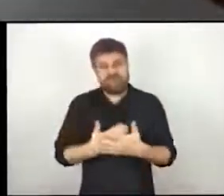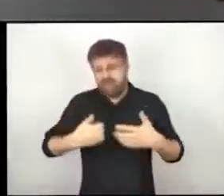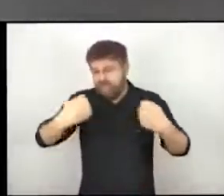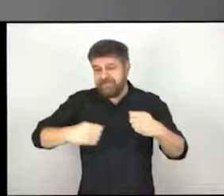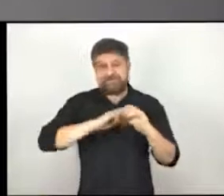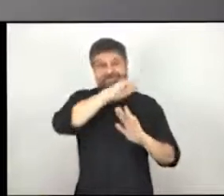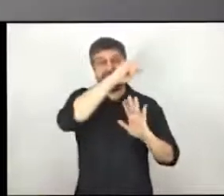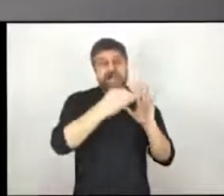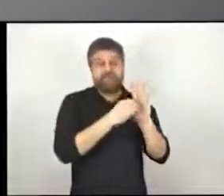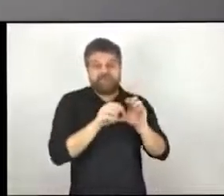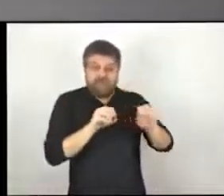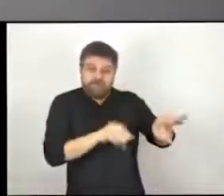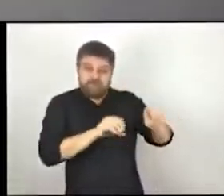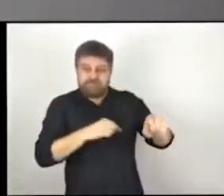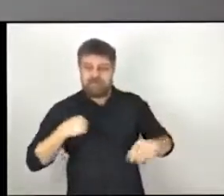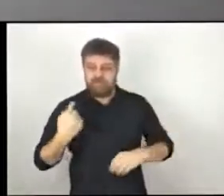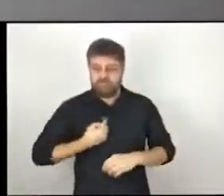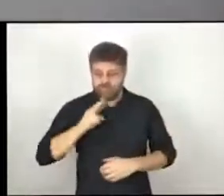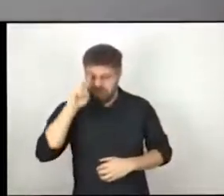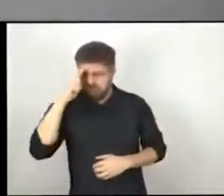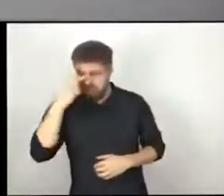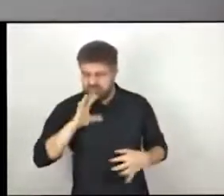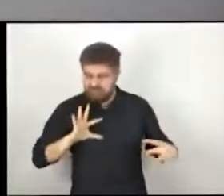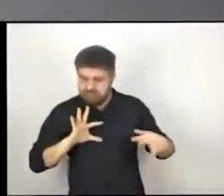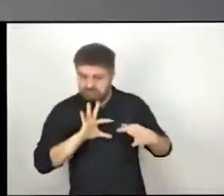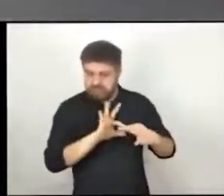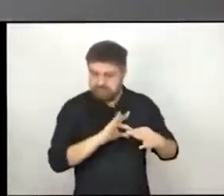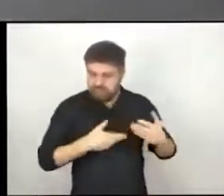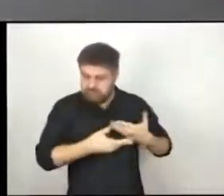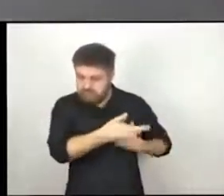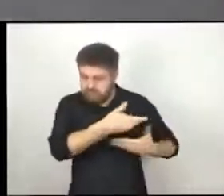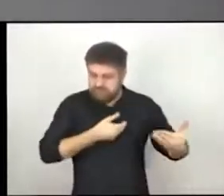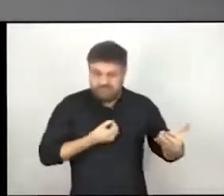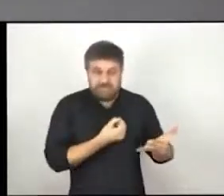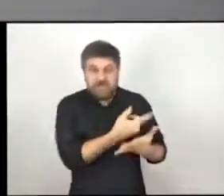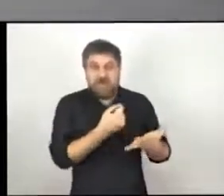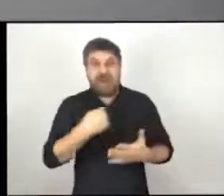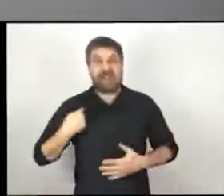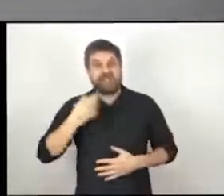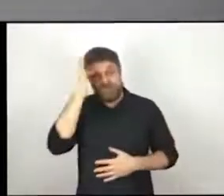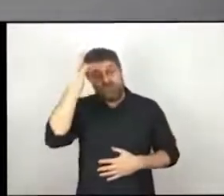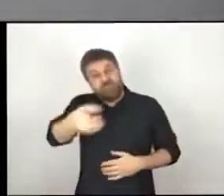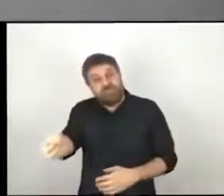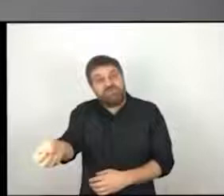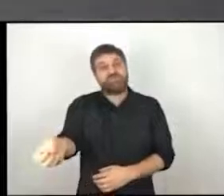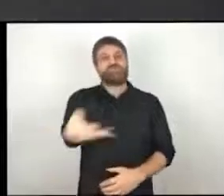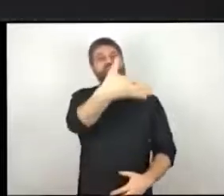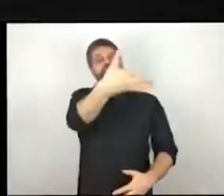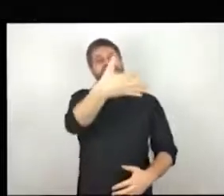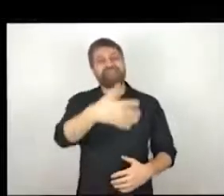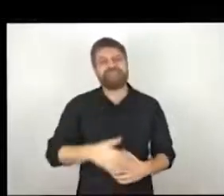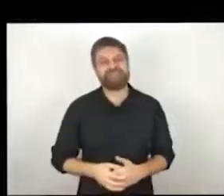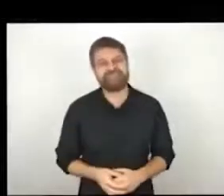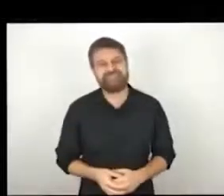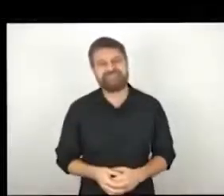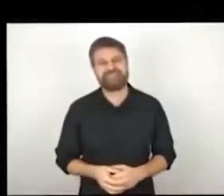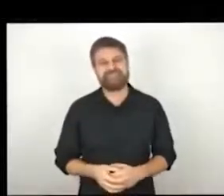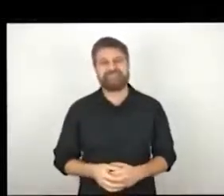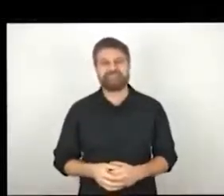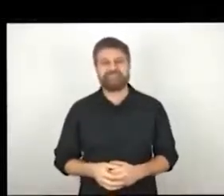acreditamos que é imprescindível a educação ambiental, para que, repensando a nossa relação com o consumo, possamos construir novos futuros.